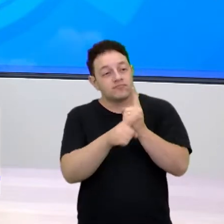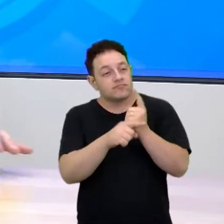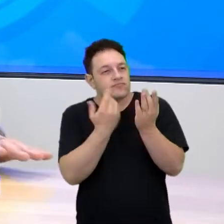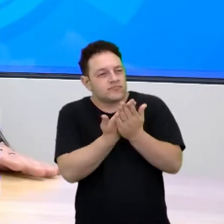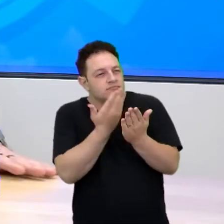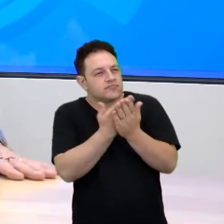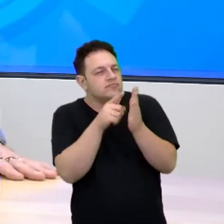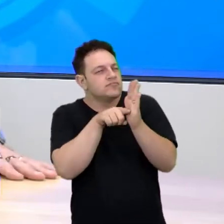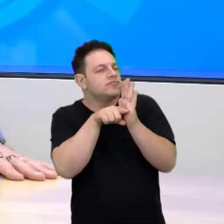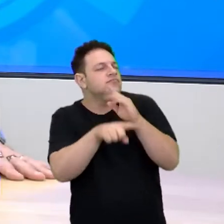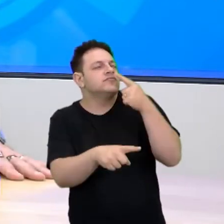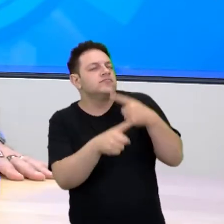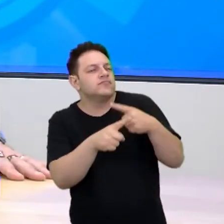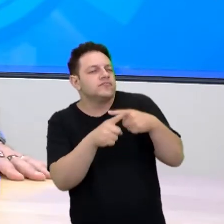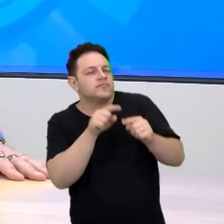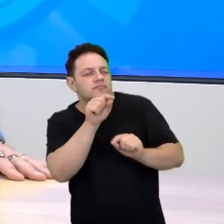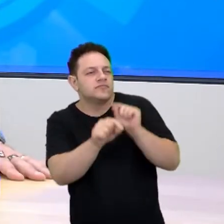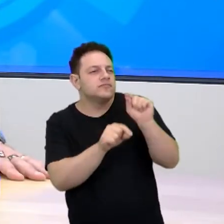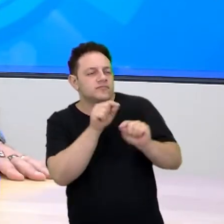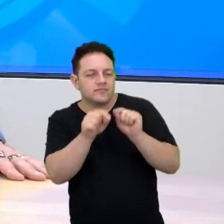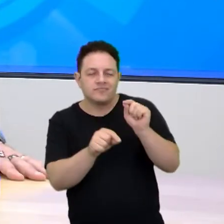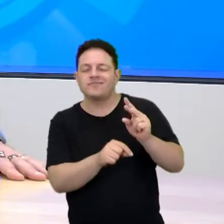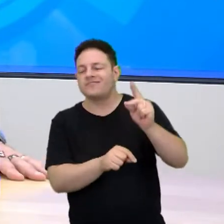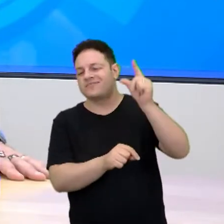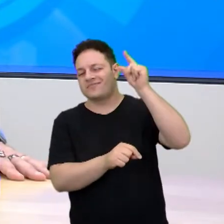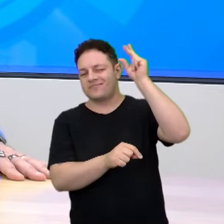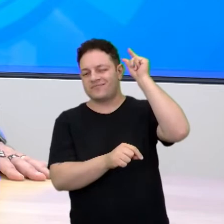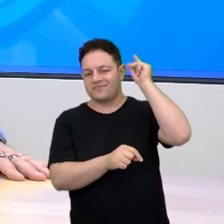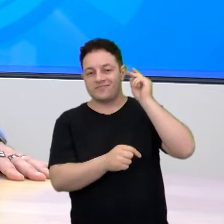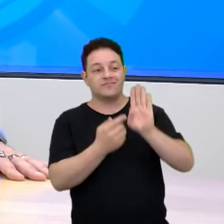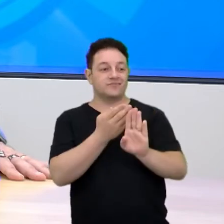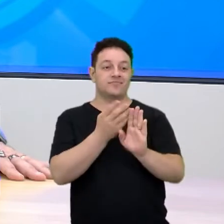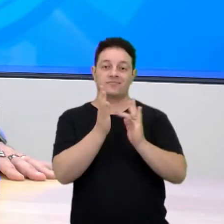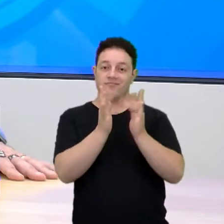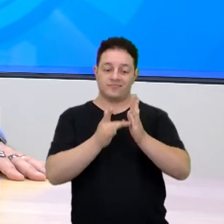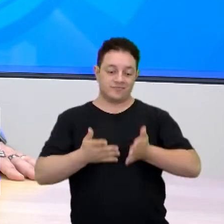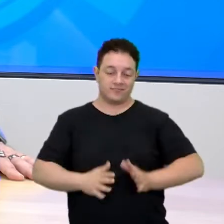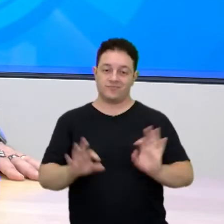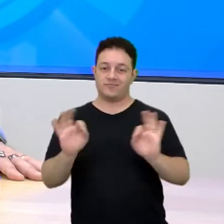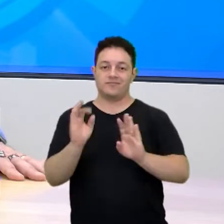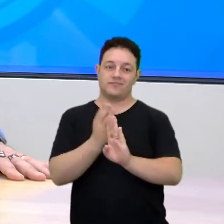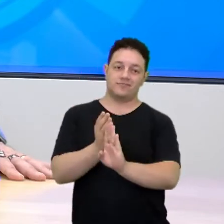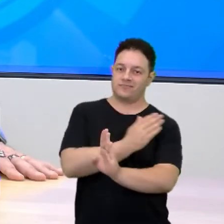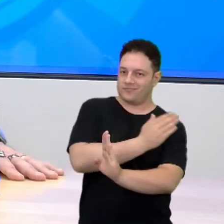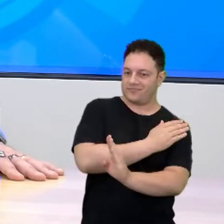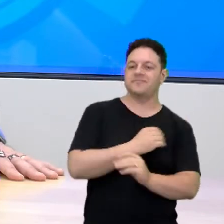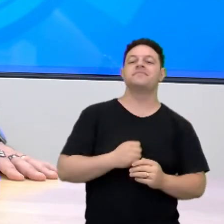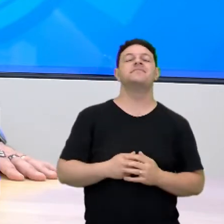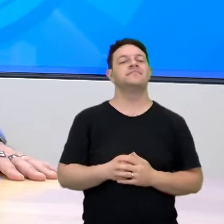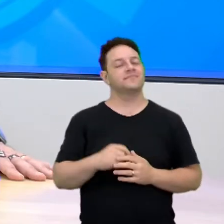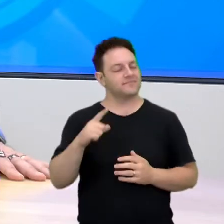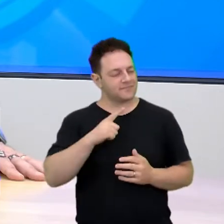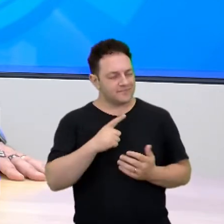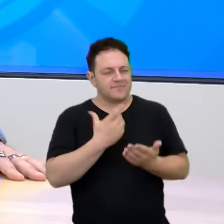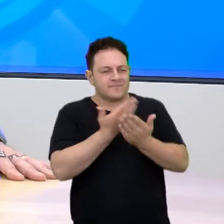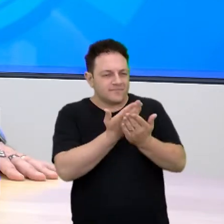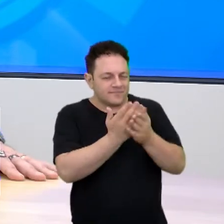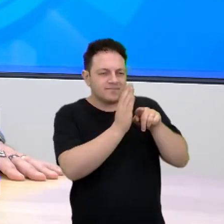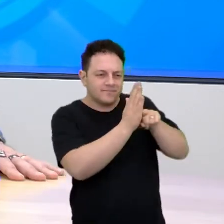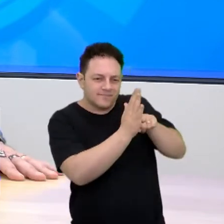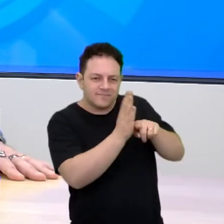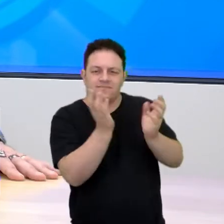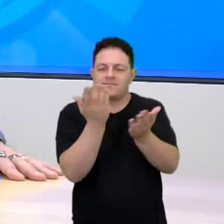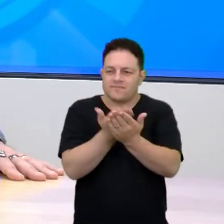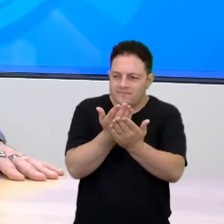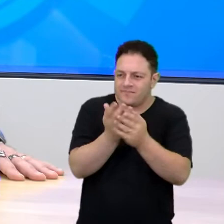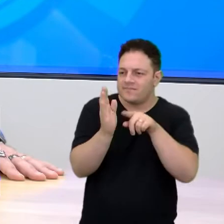né, até de civilizações aí antes de Cristo, né? Então a gente tem aí vários estudos aí que várias